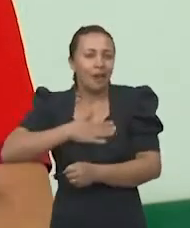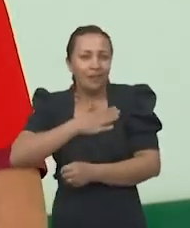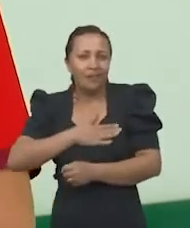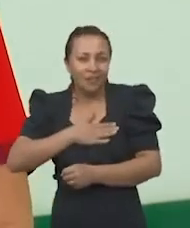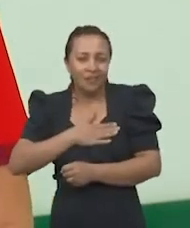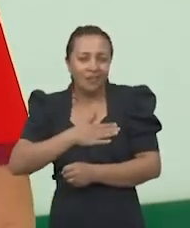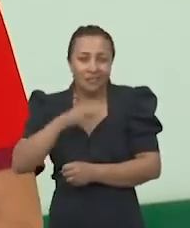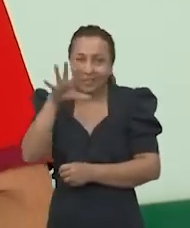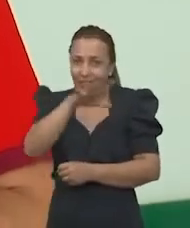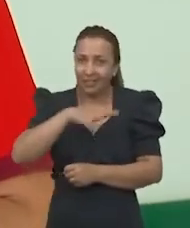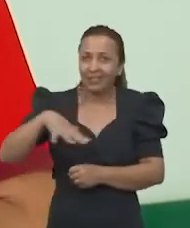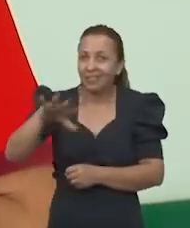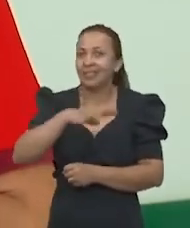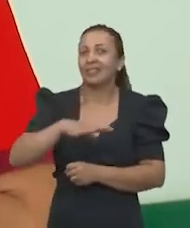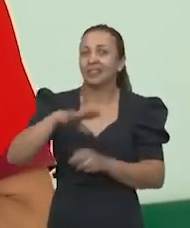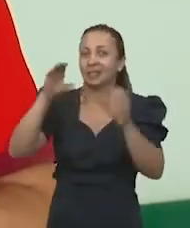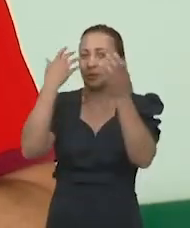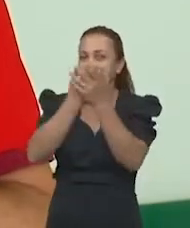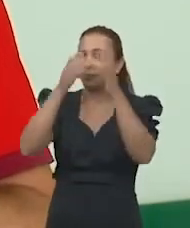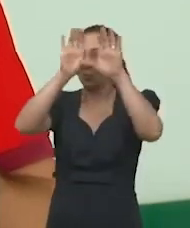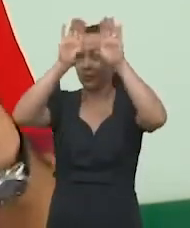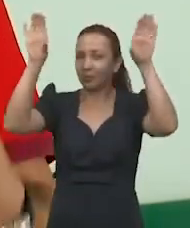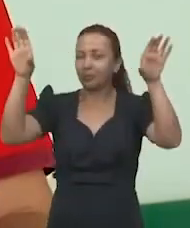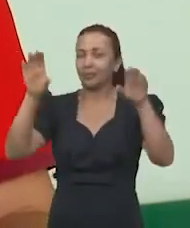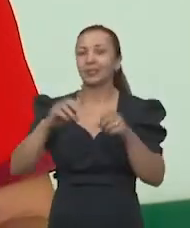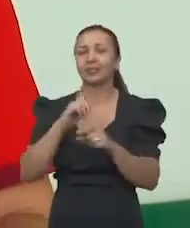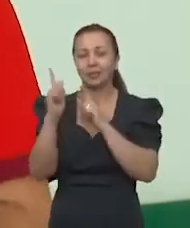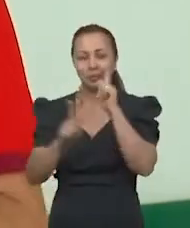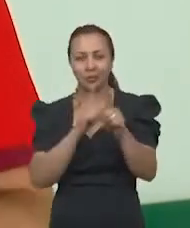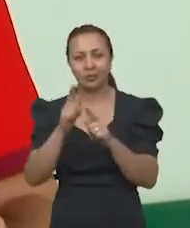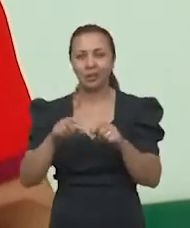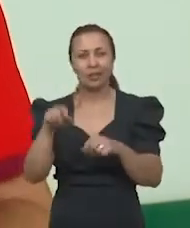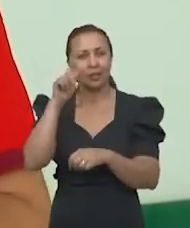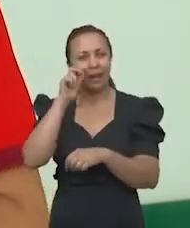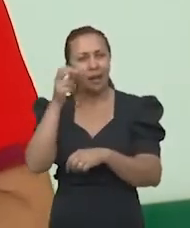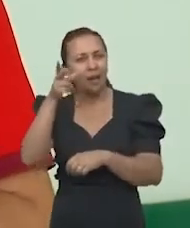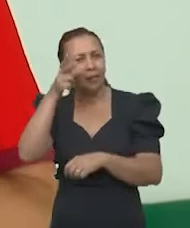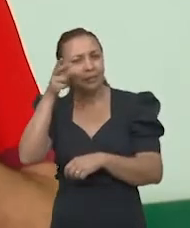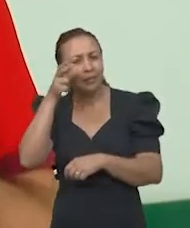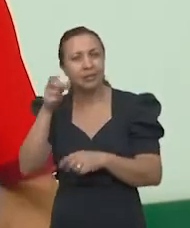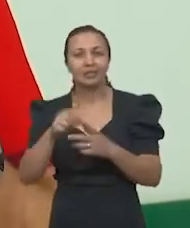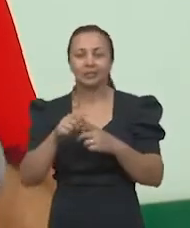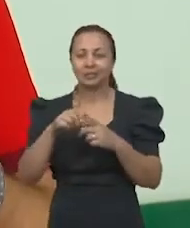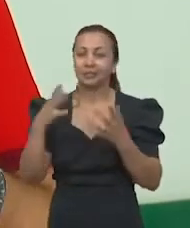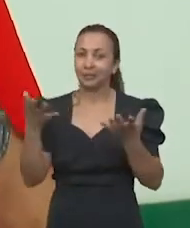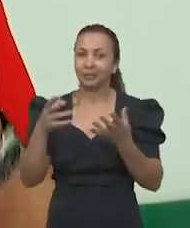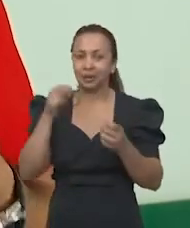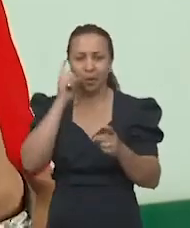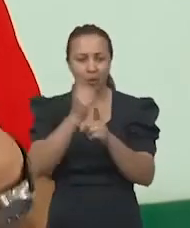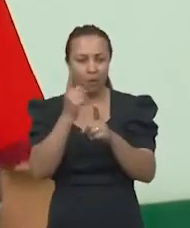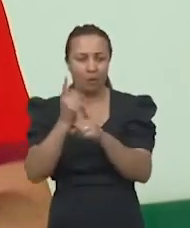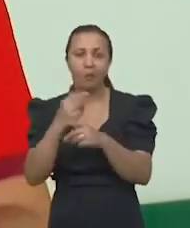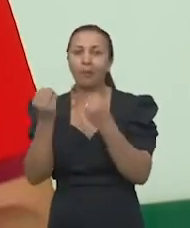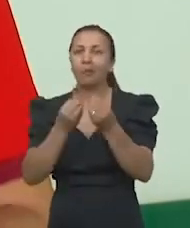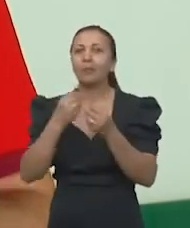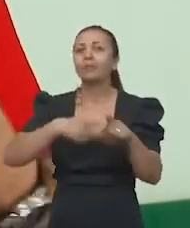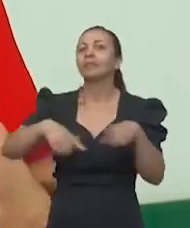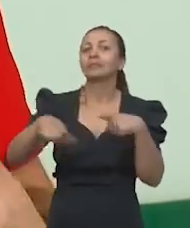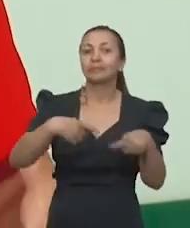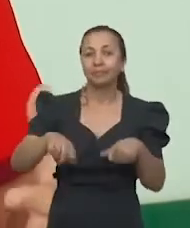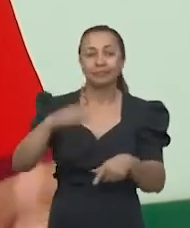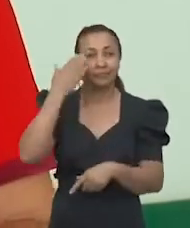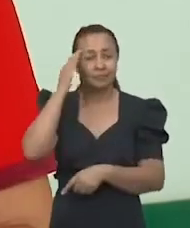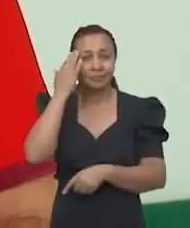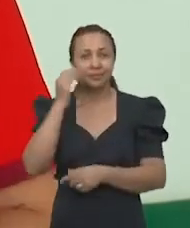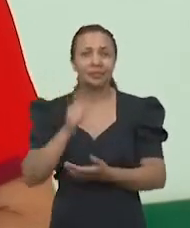interessados nessa área, que é uma área que gera muito interesse naturalmente, mas que agora eles estão descobrindo como é pôr a mão na massa,